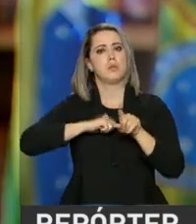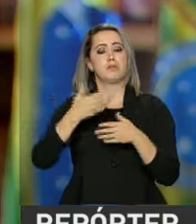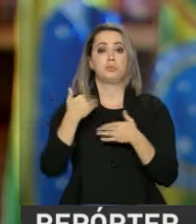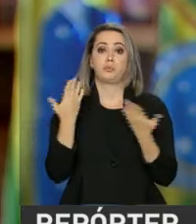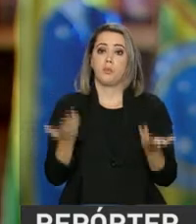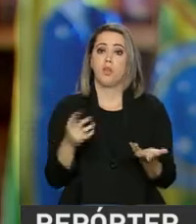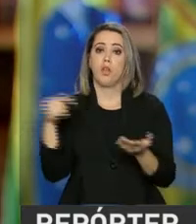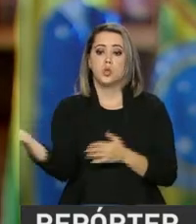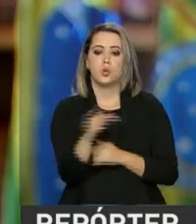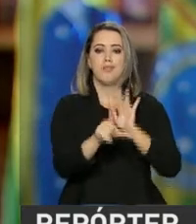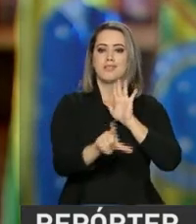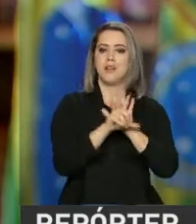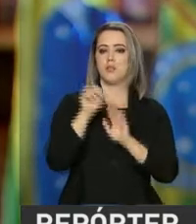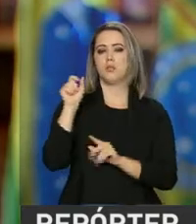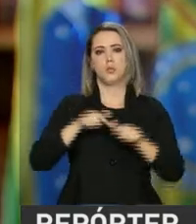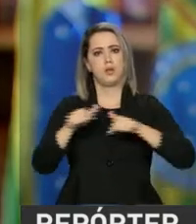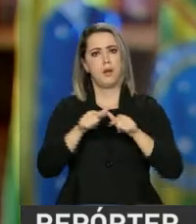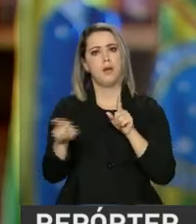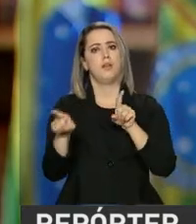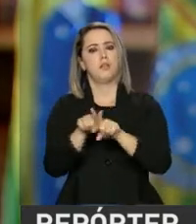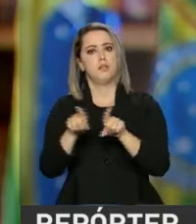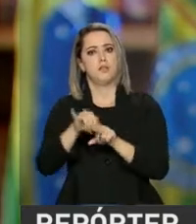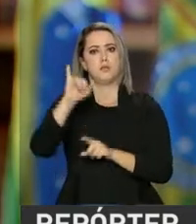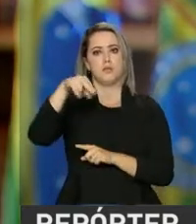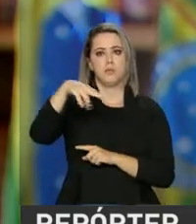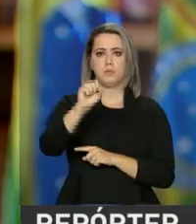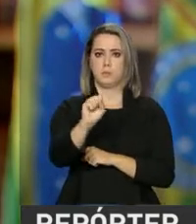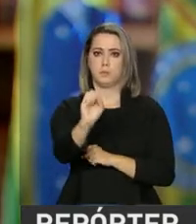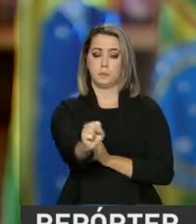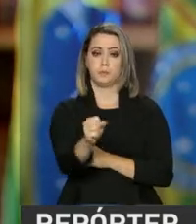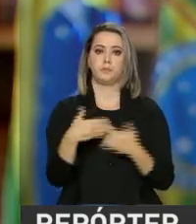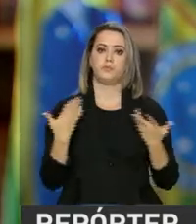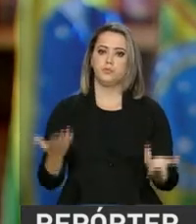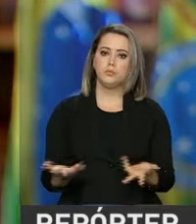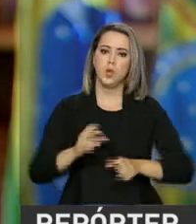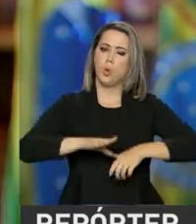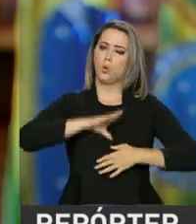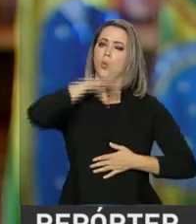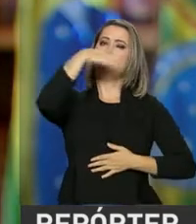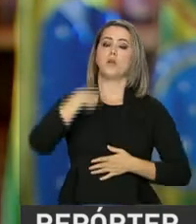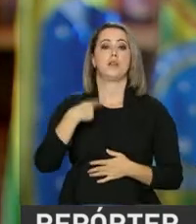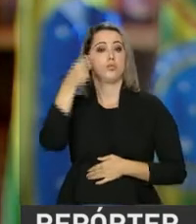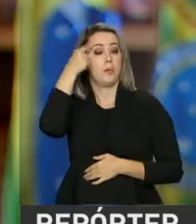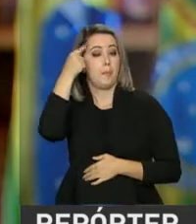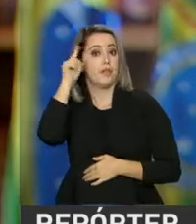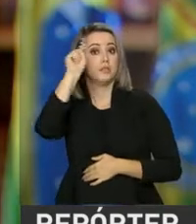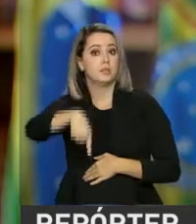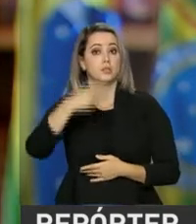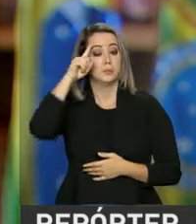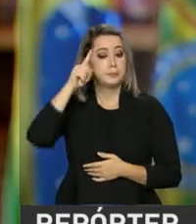tanto na modernização trabalhista quanto à reforma da previdência com coragem penso eu e